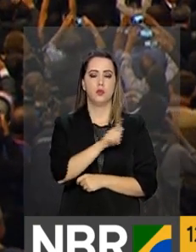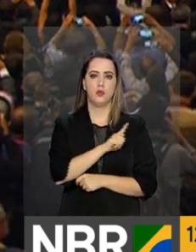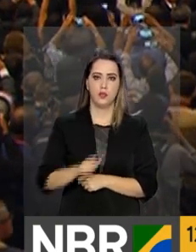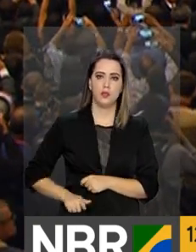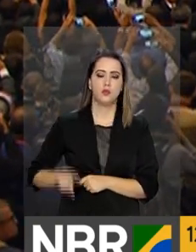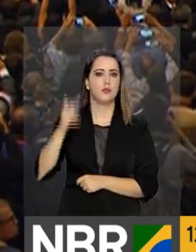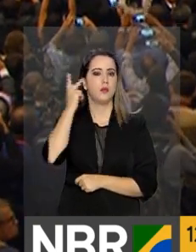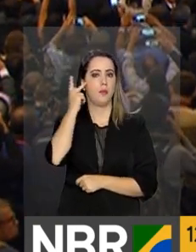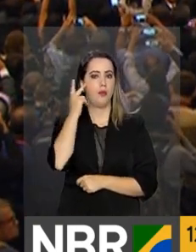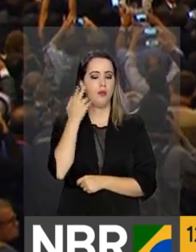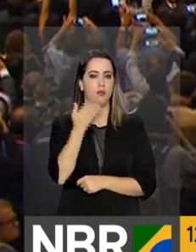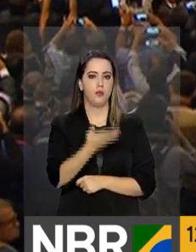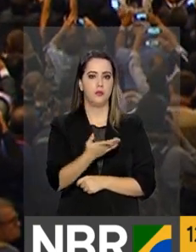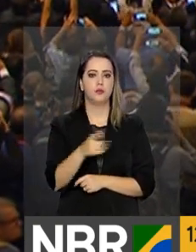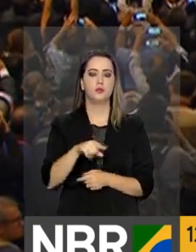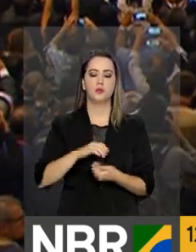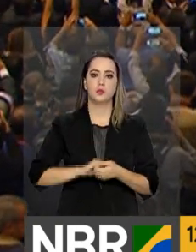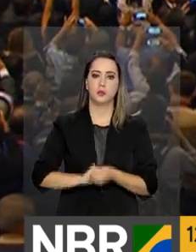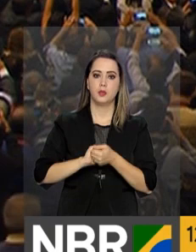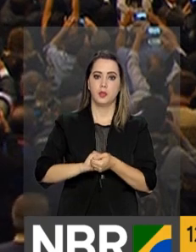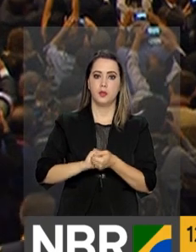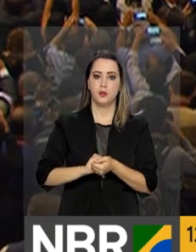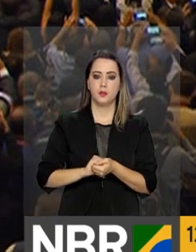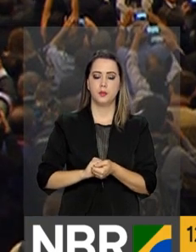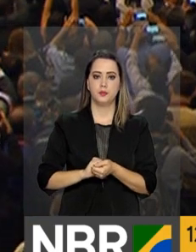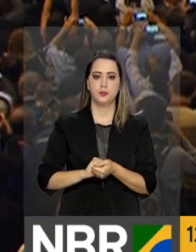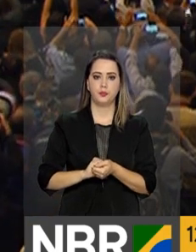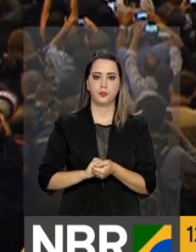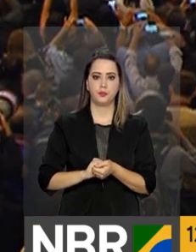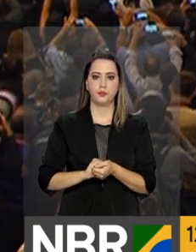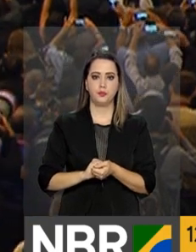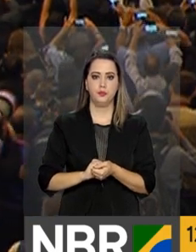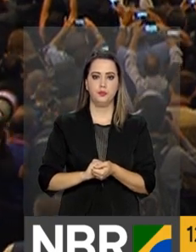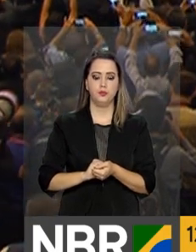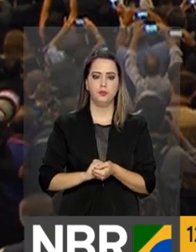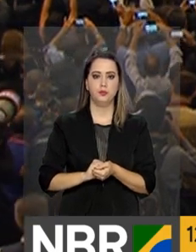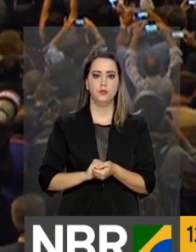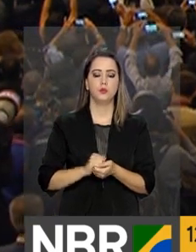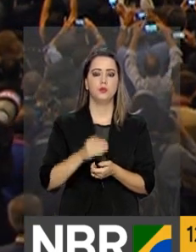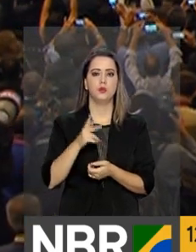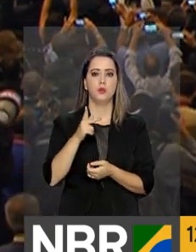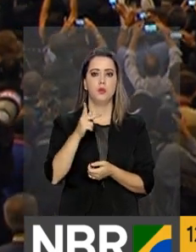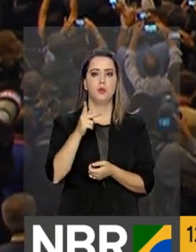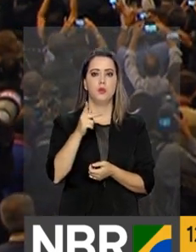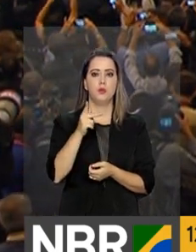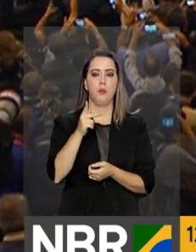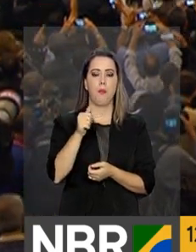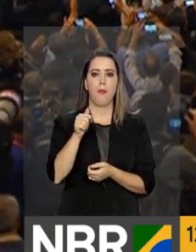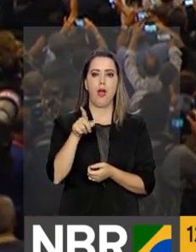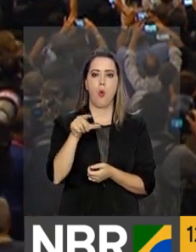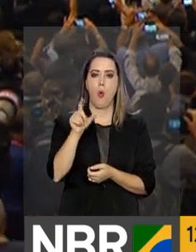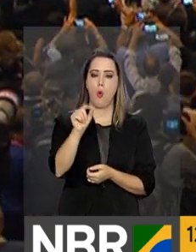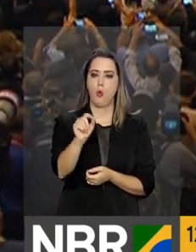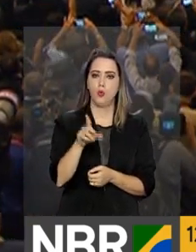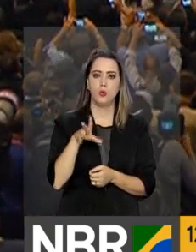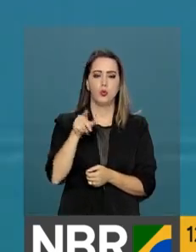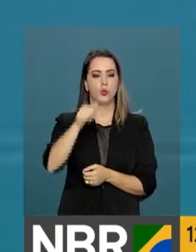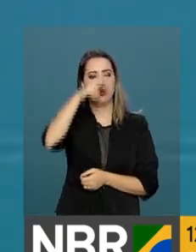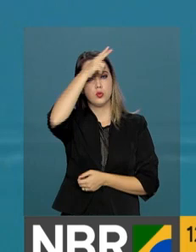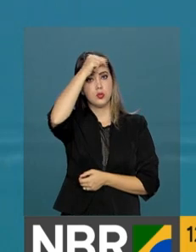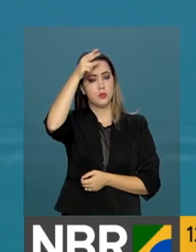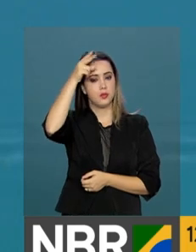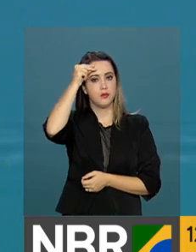cumprimentar os senhores, o Paulo Ziukowski, em seu nome, cumprimentar todos os